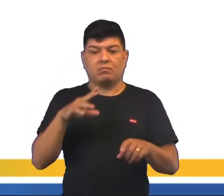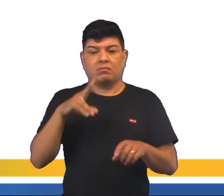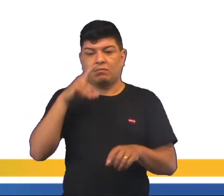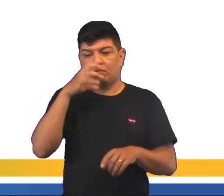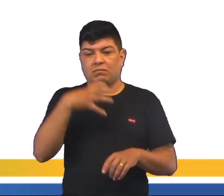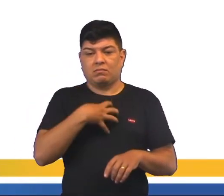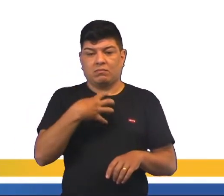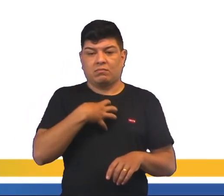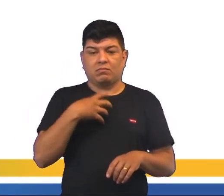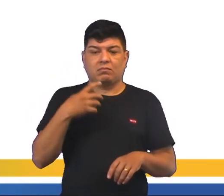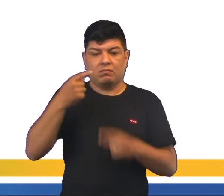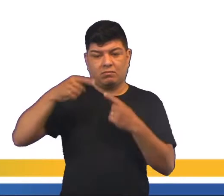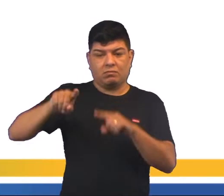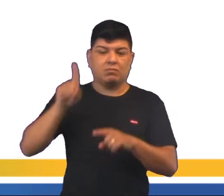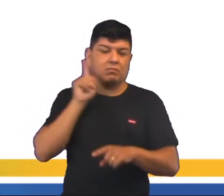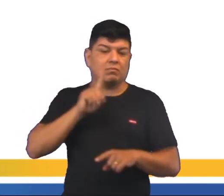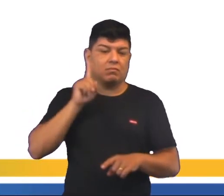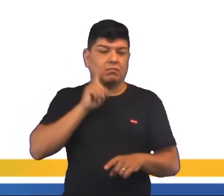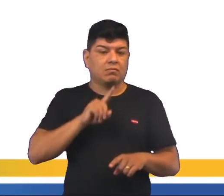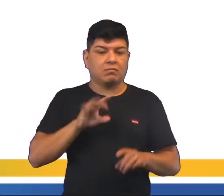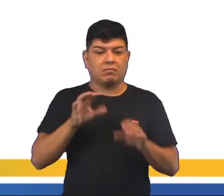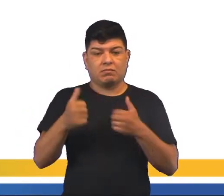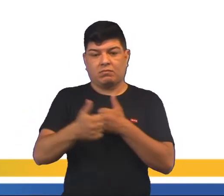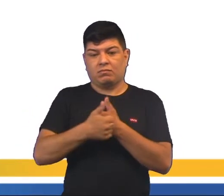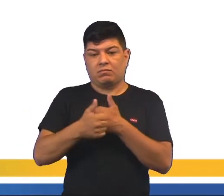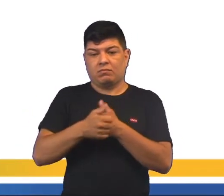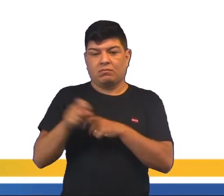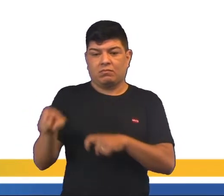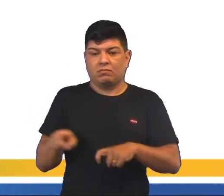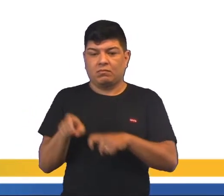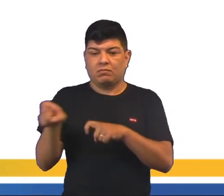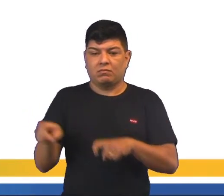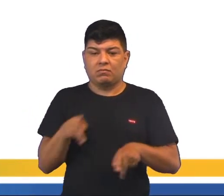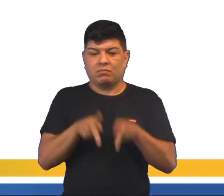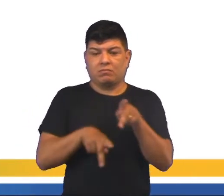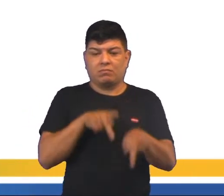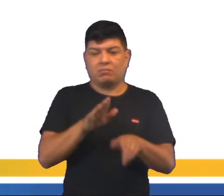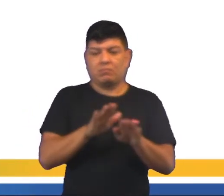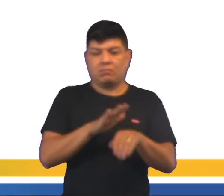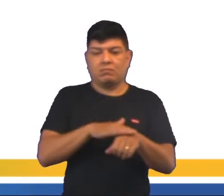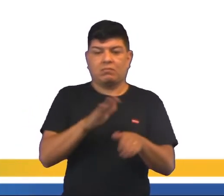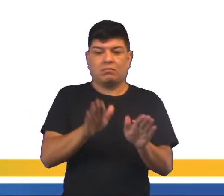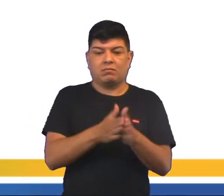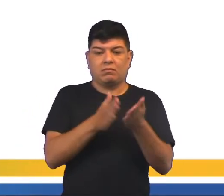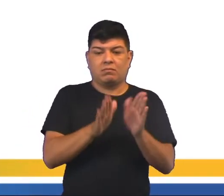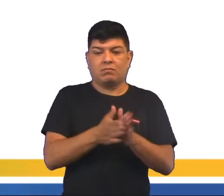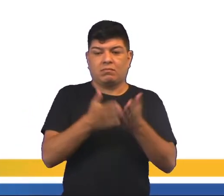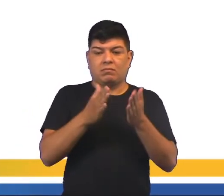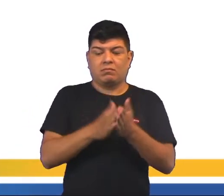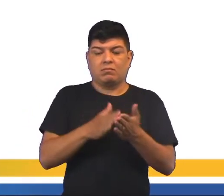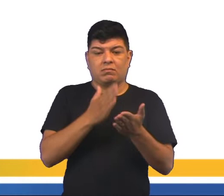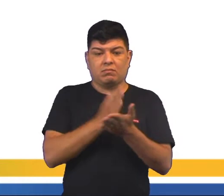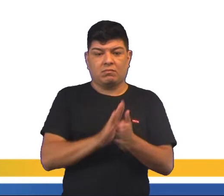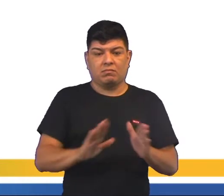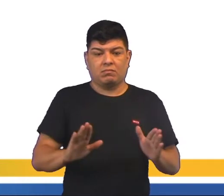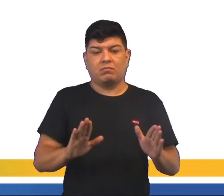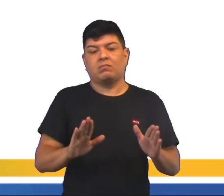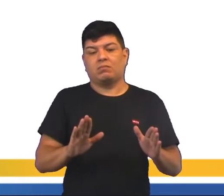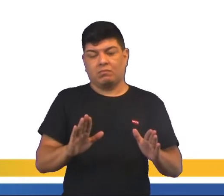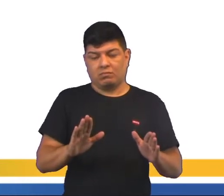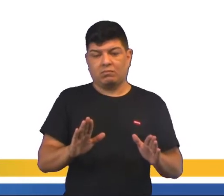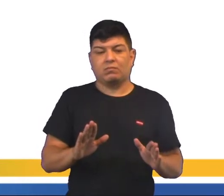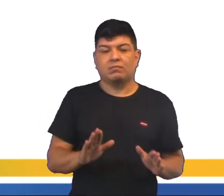forte sentimento contra os Estados Unidos. A aproximação com os camponeses e com a população mais pobre, né? Eles